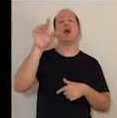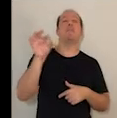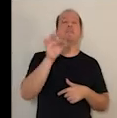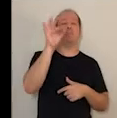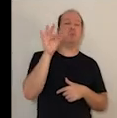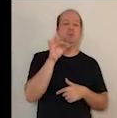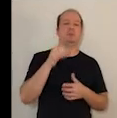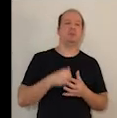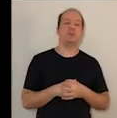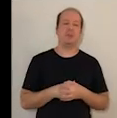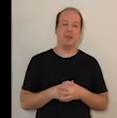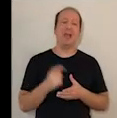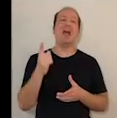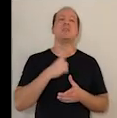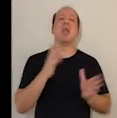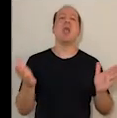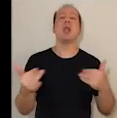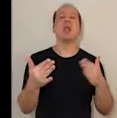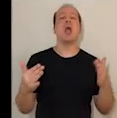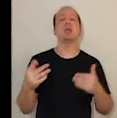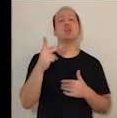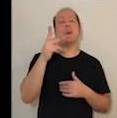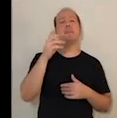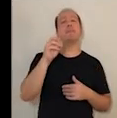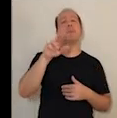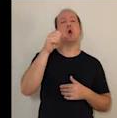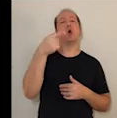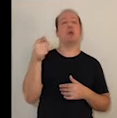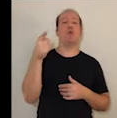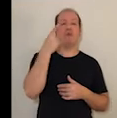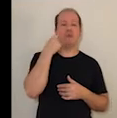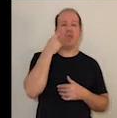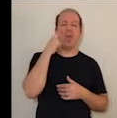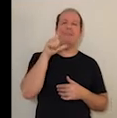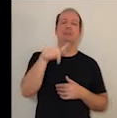Aonde vai, mosca? Há um monte de caixas no porão. Eu preciso ver o que tem nelas.